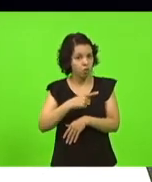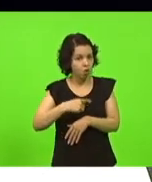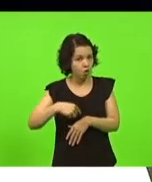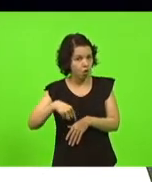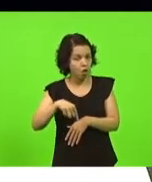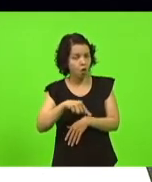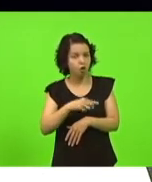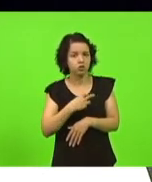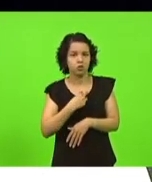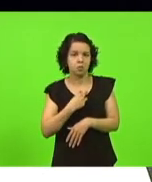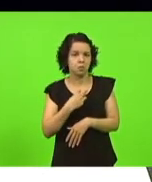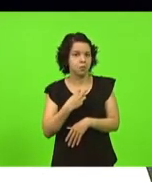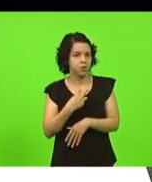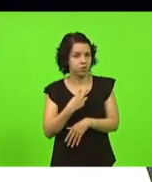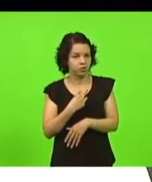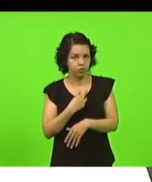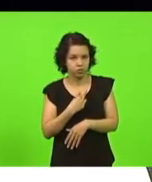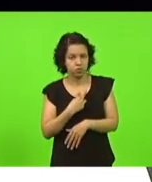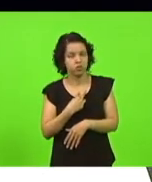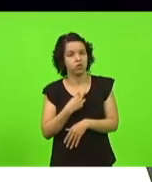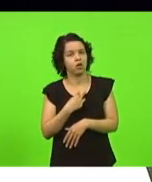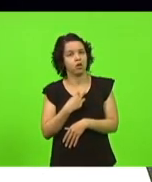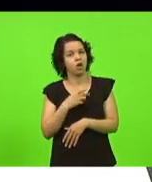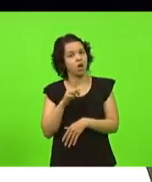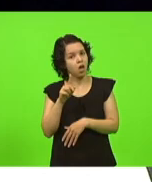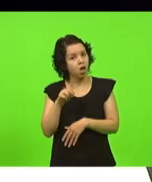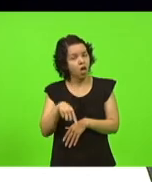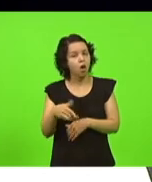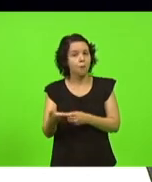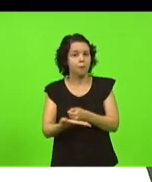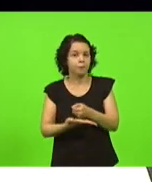prerrogativa. Isso é o beabá.